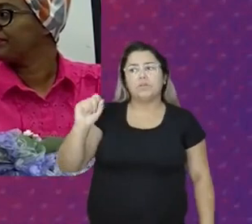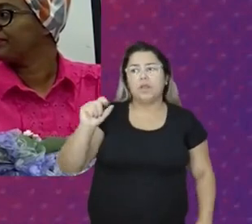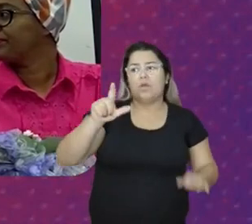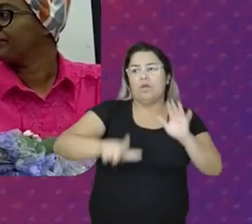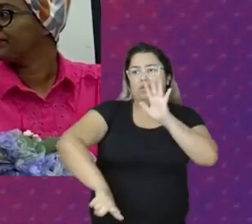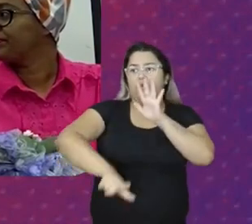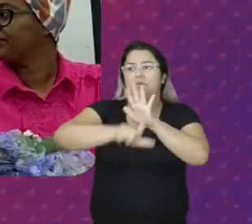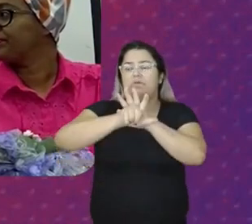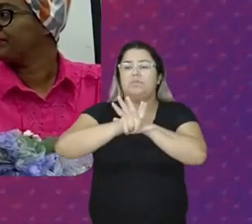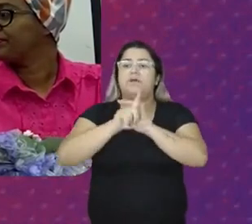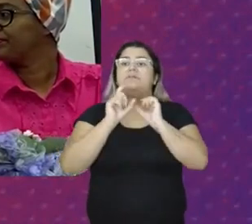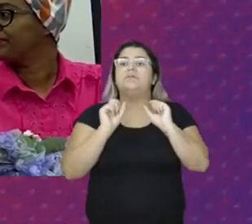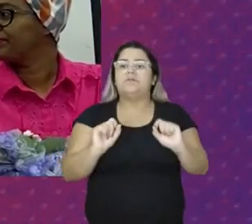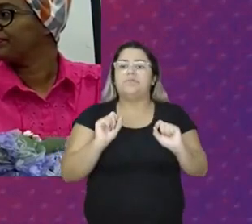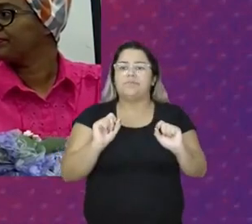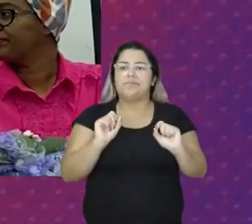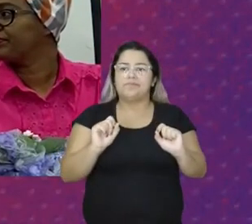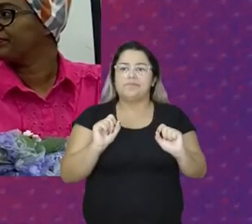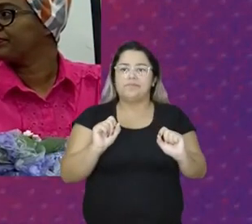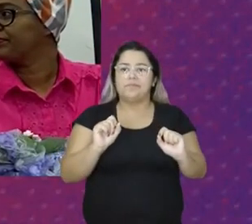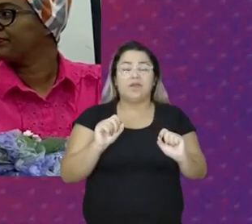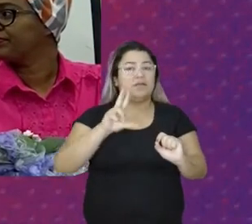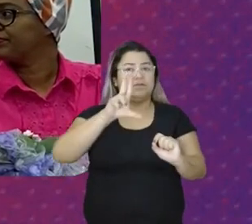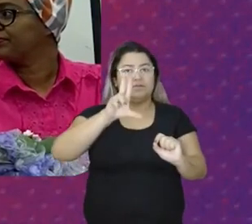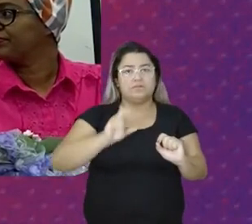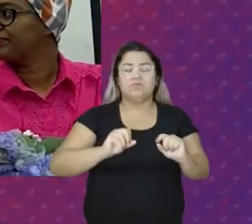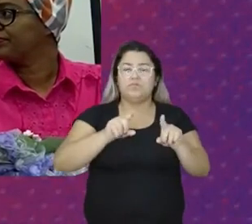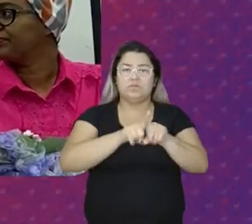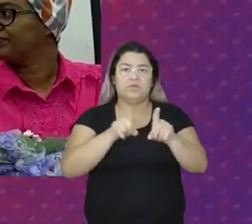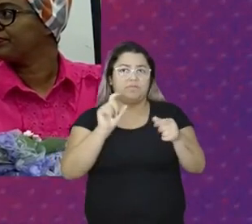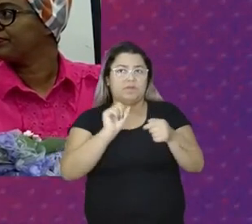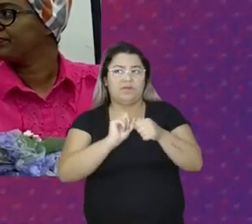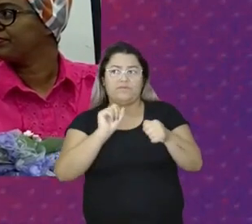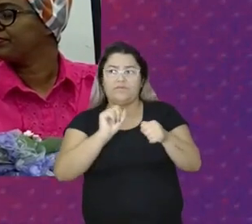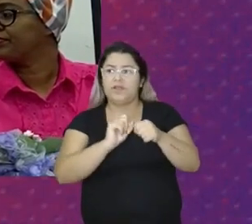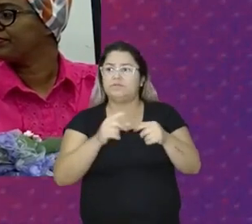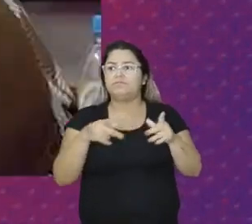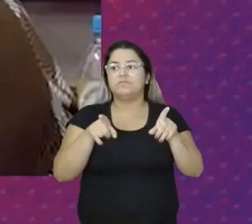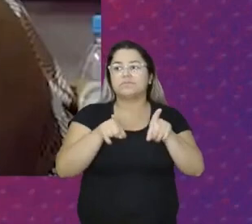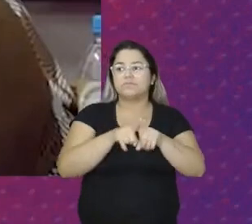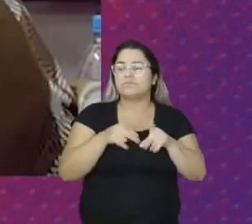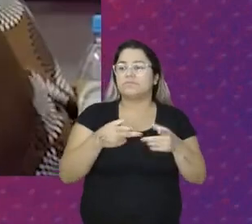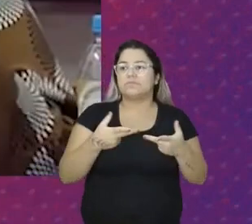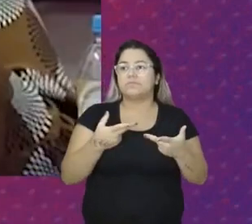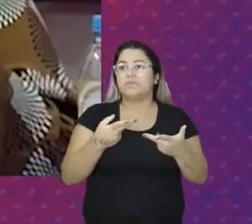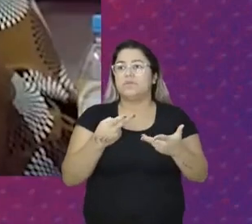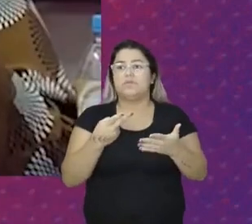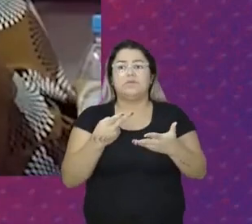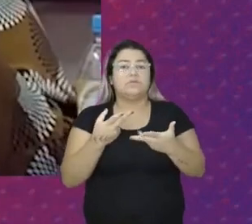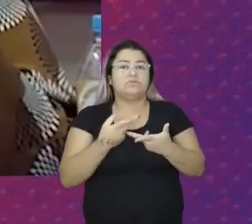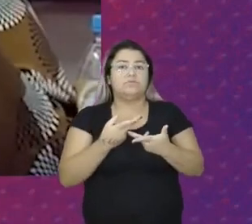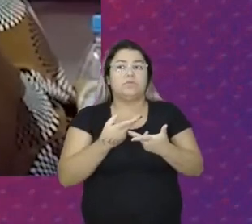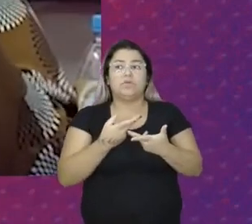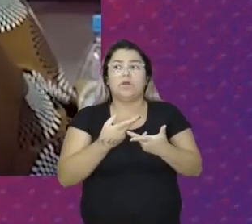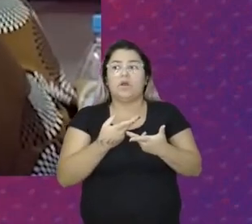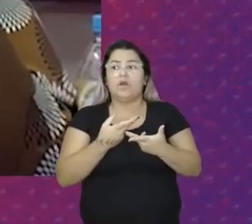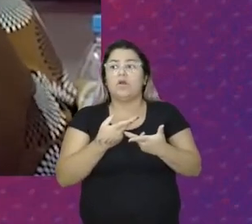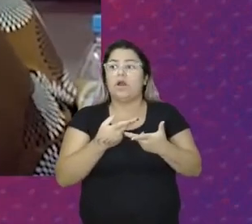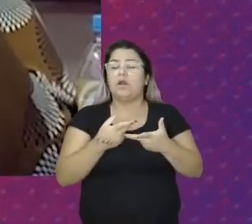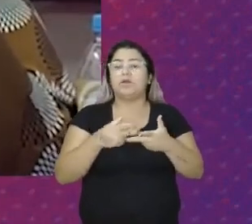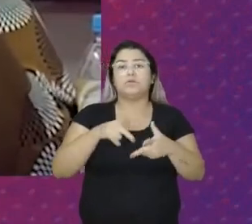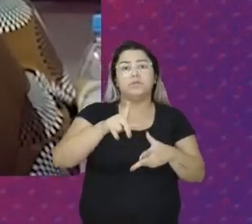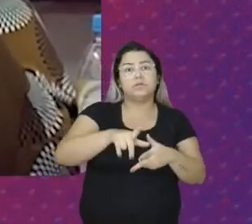lei, ela não é feita no acaso. Não é porque elegemos